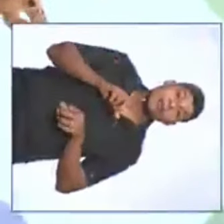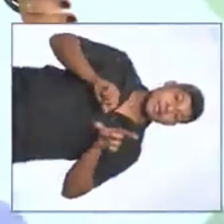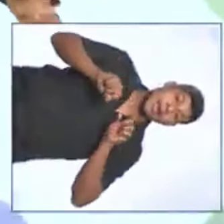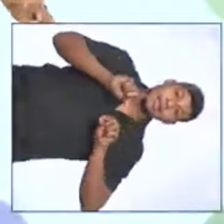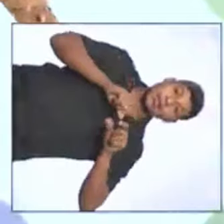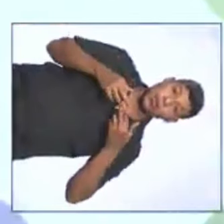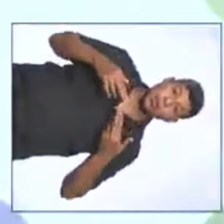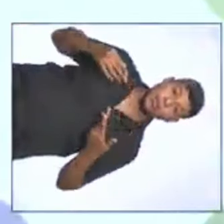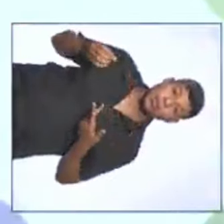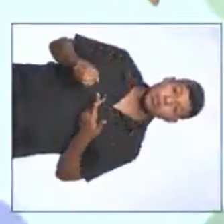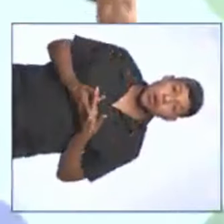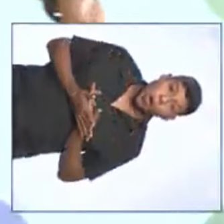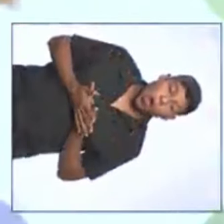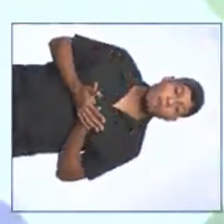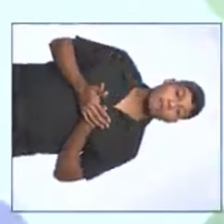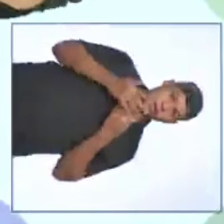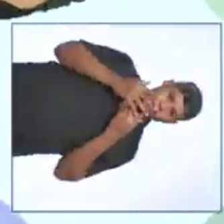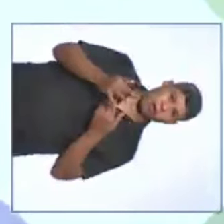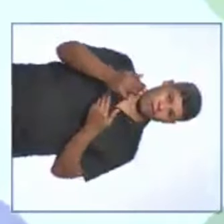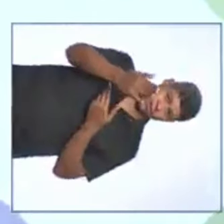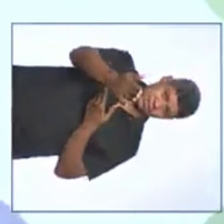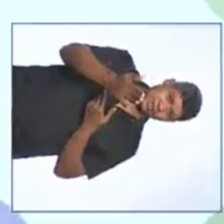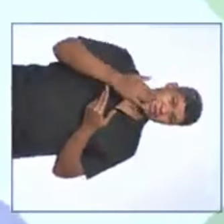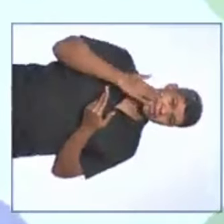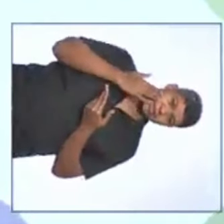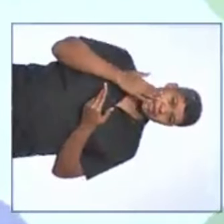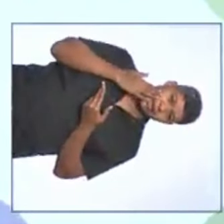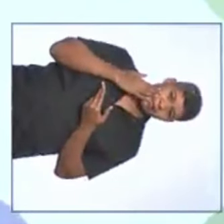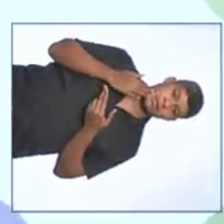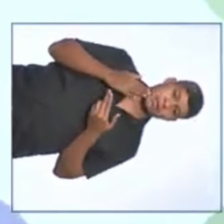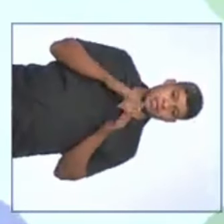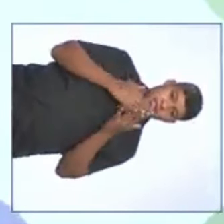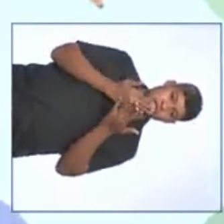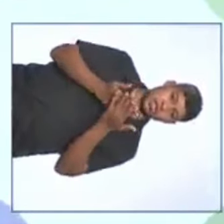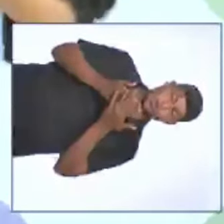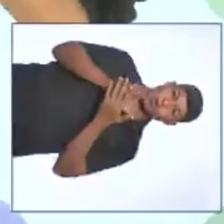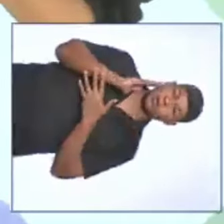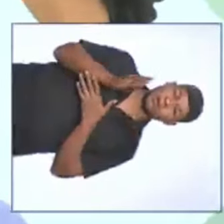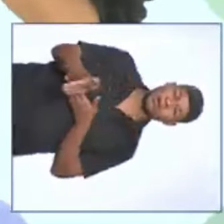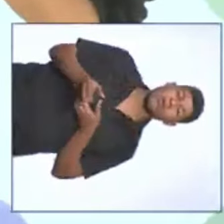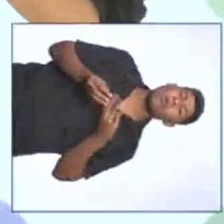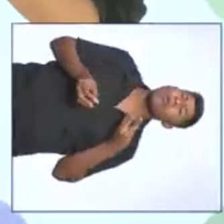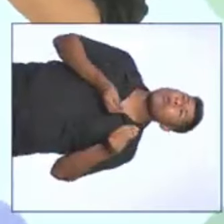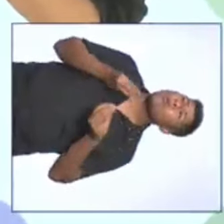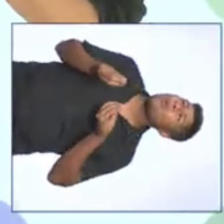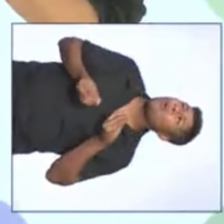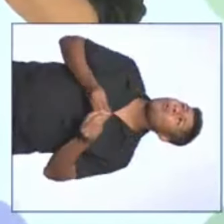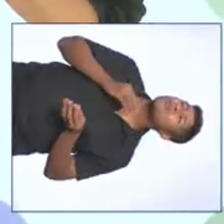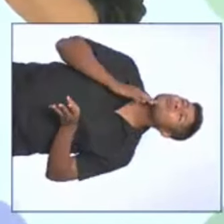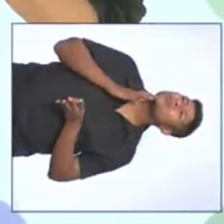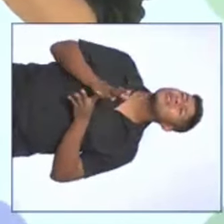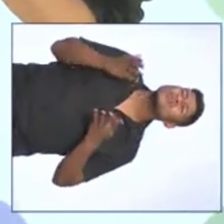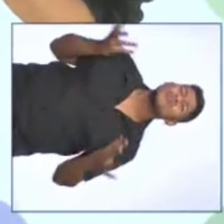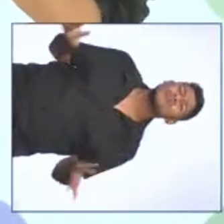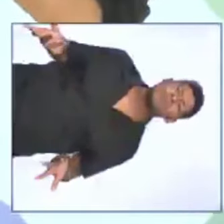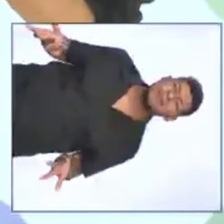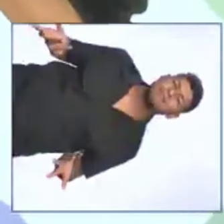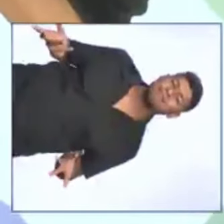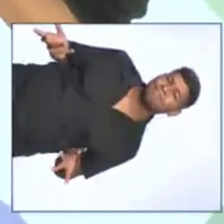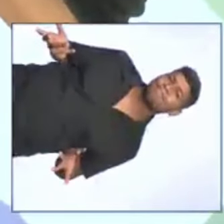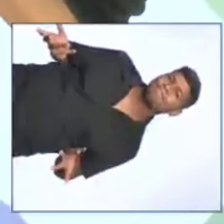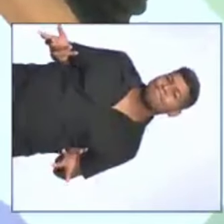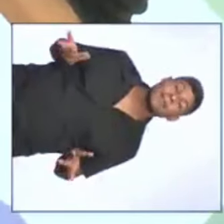coisa nova para a gente como deve ter sido para muitos de vocês que não estão numa escola integral e a gente falou meu, como a gente vai descobrir isso? Então